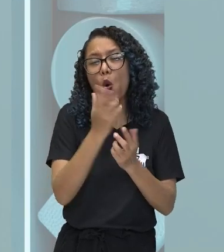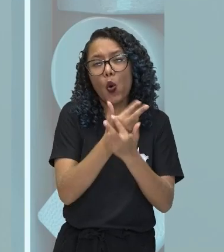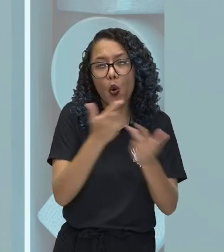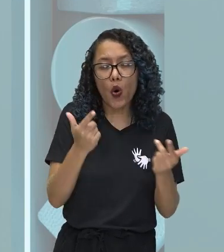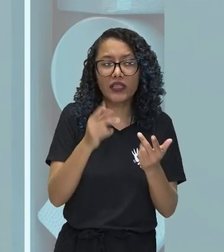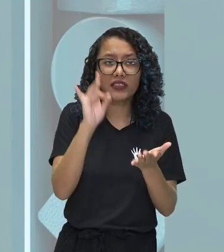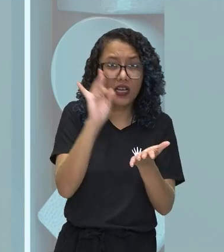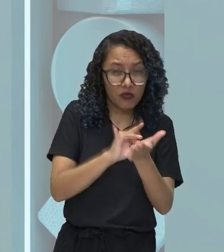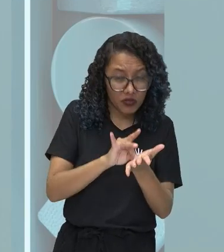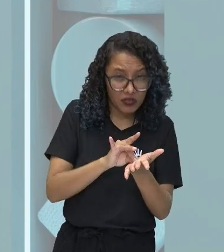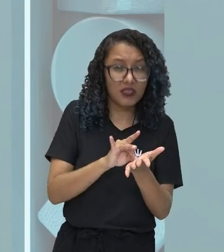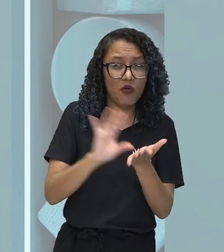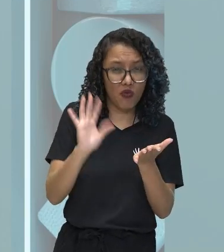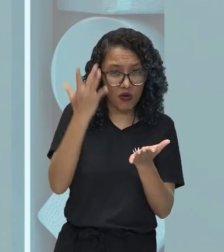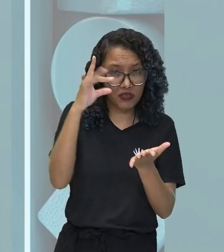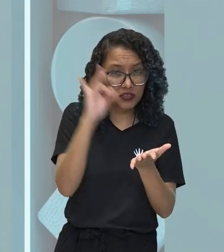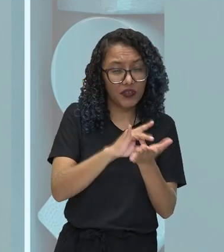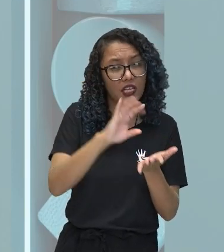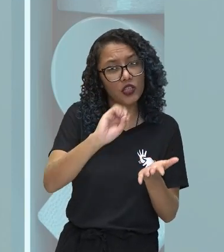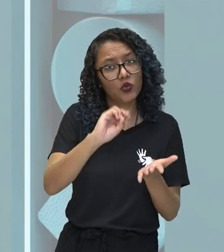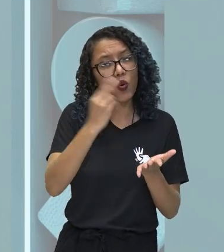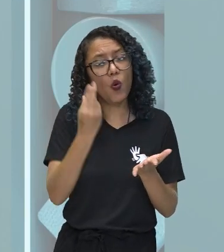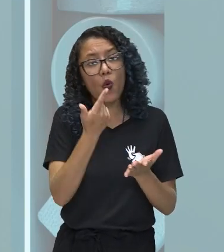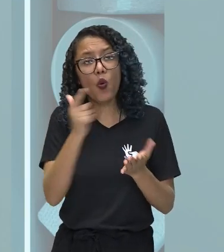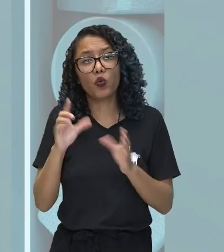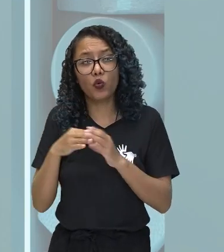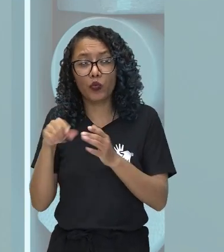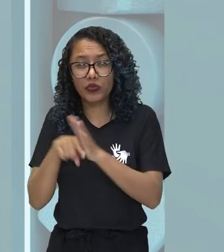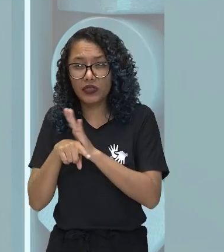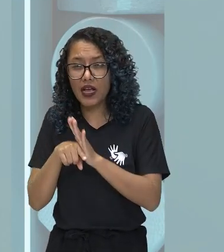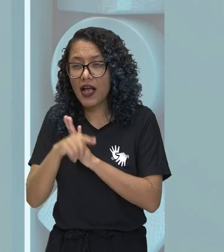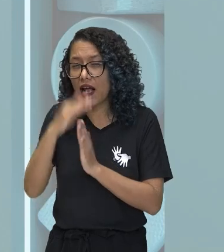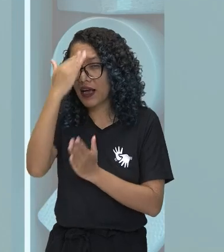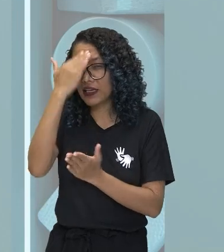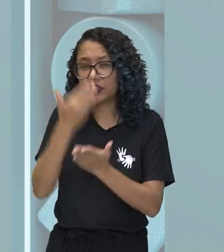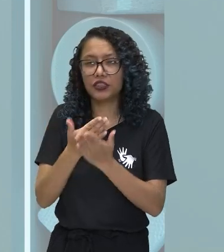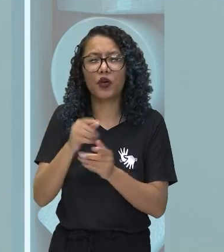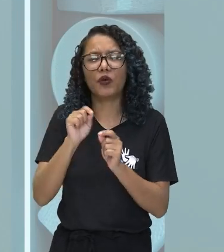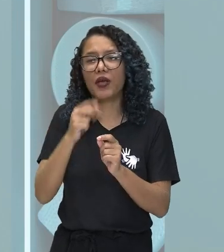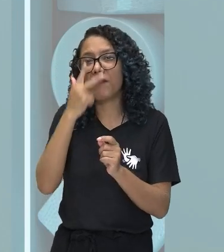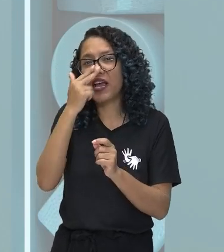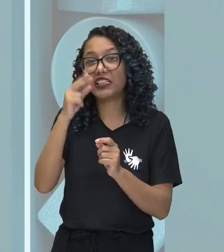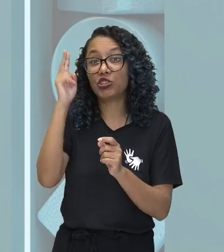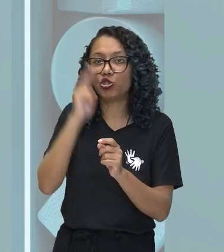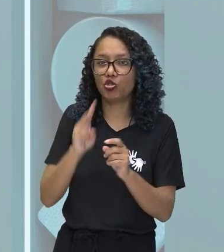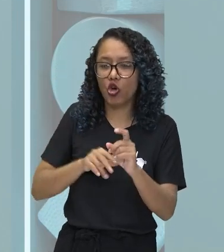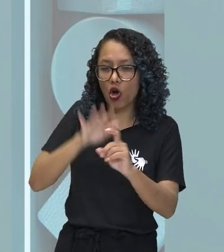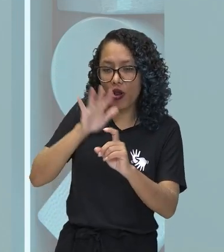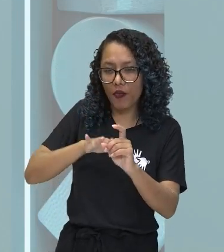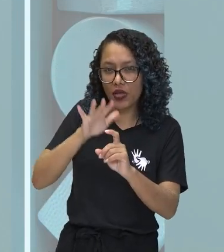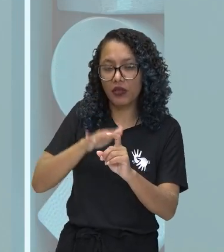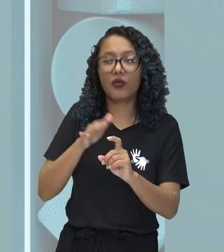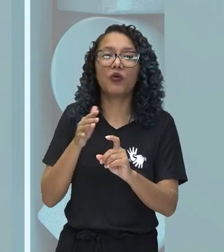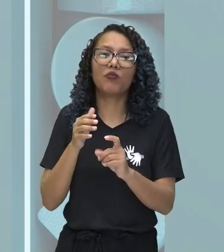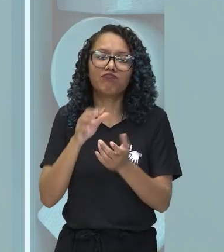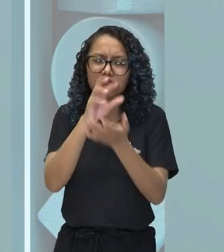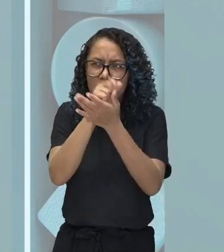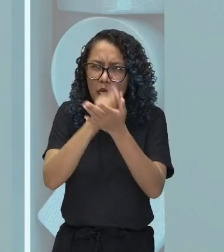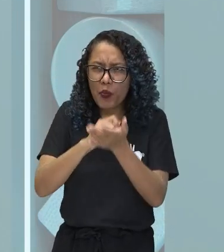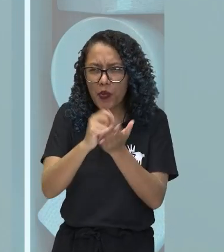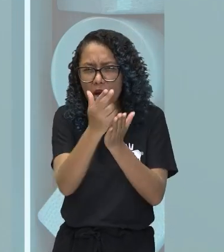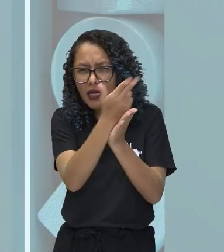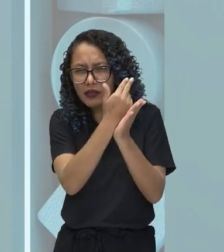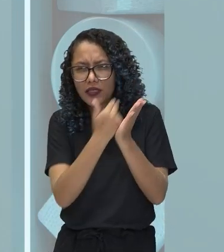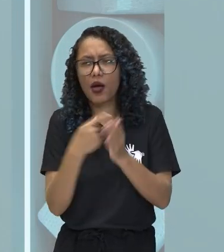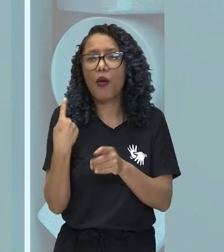ou também, né, existem pesquisadores que acreditam em um caráter mitológico, que eles faziam aqueles registros com a